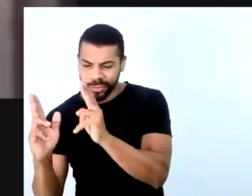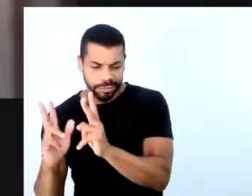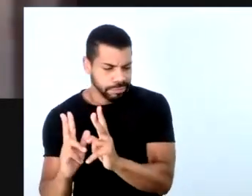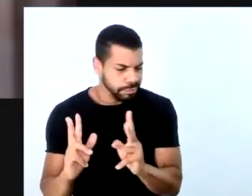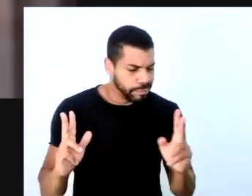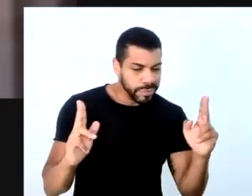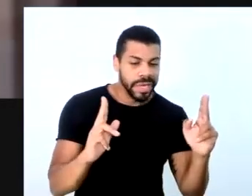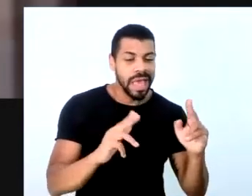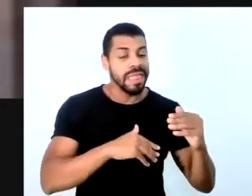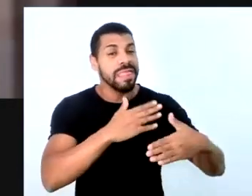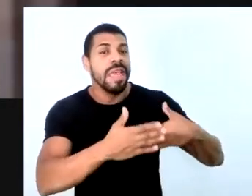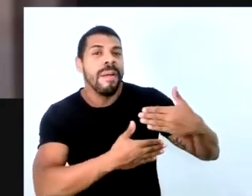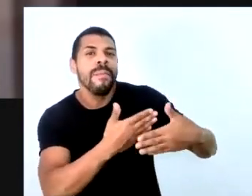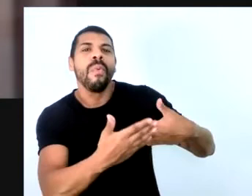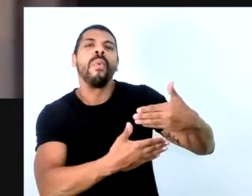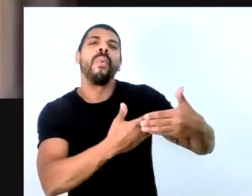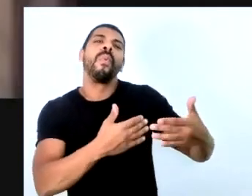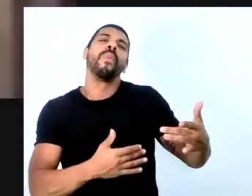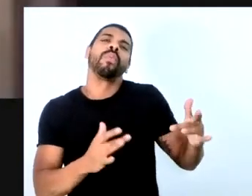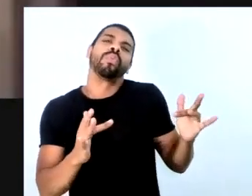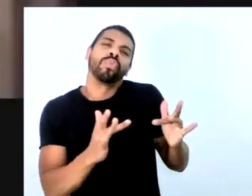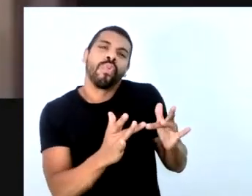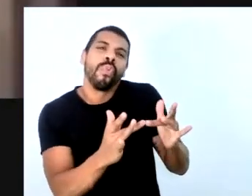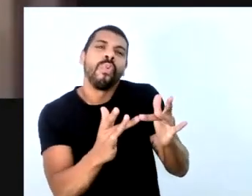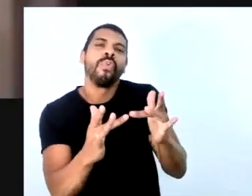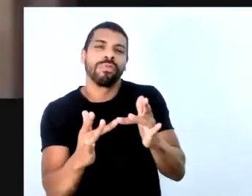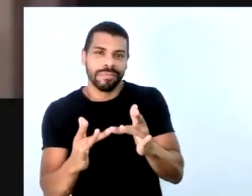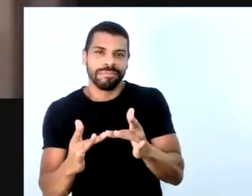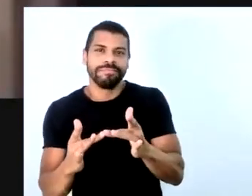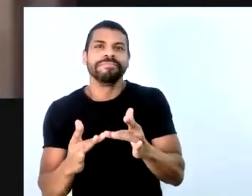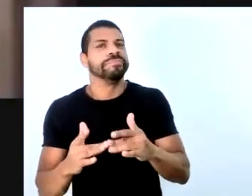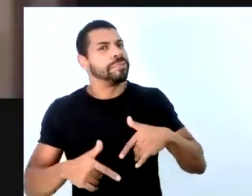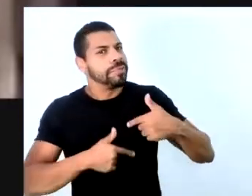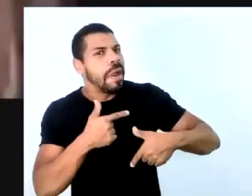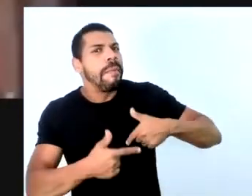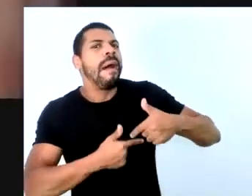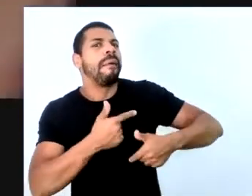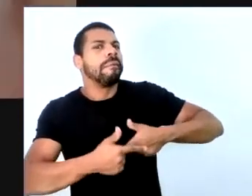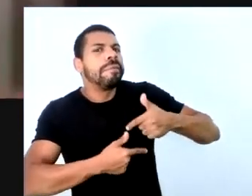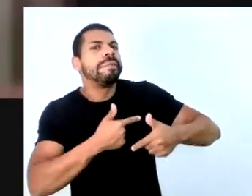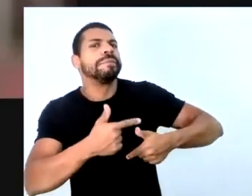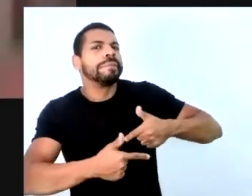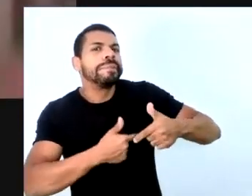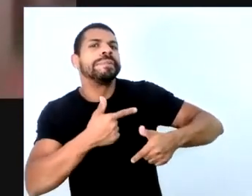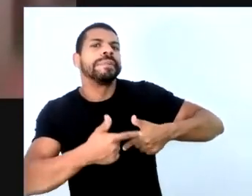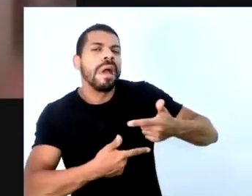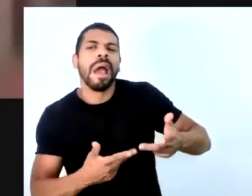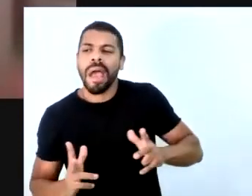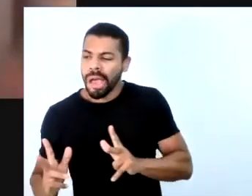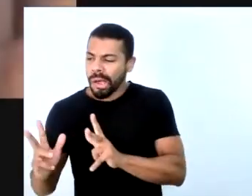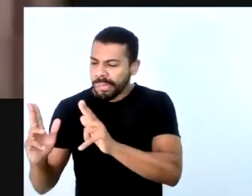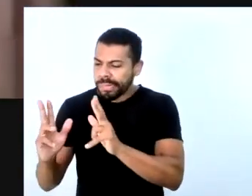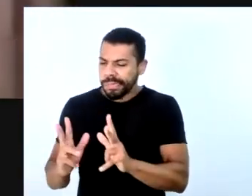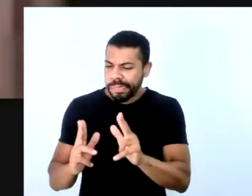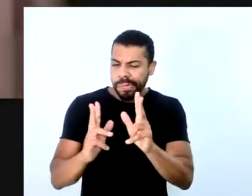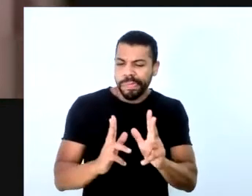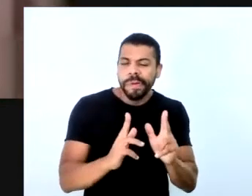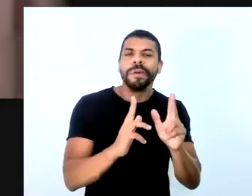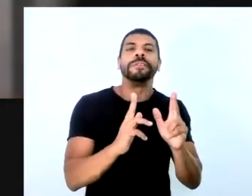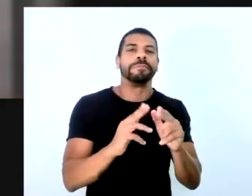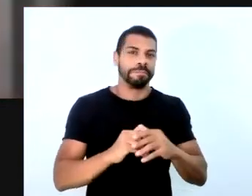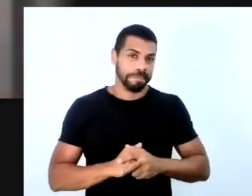gente percebeu que precisava de umas passagens de tempo, e tudo isso só foi acontecendo porque a gente teve um tempo largo da montagem. Então, às